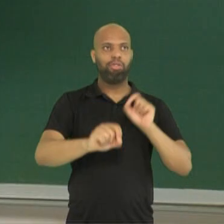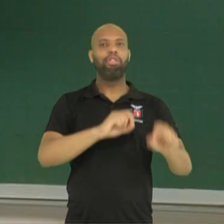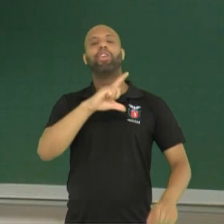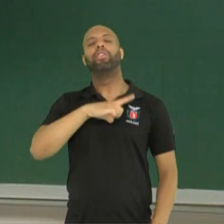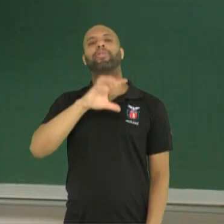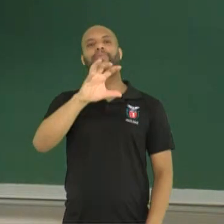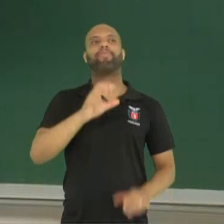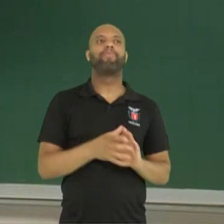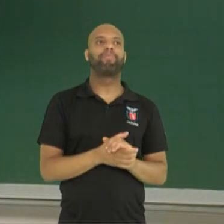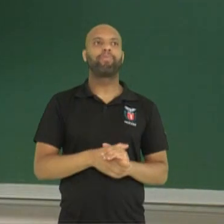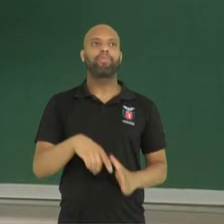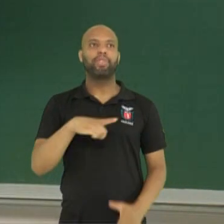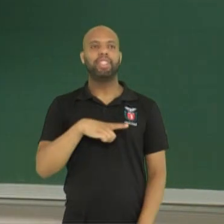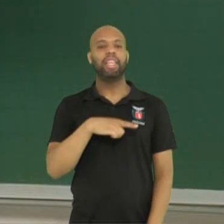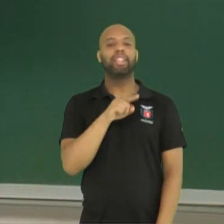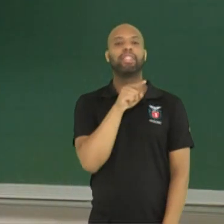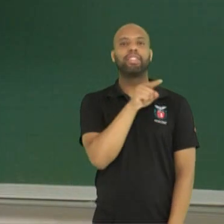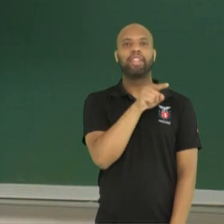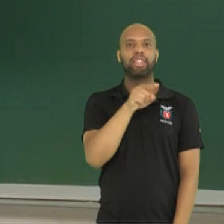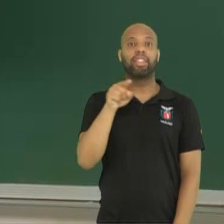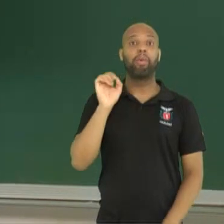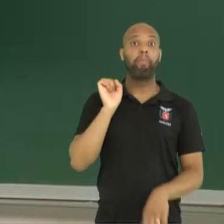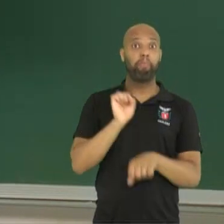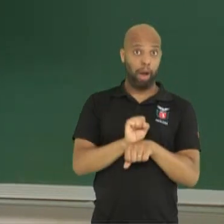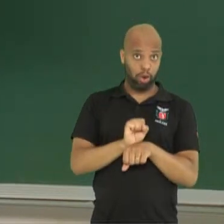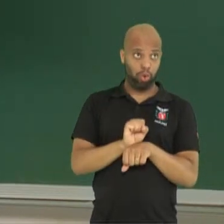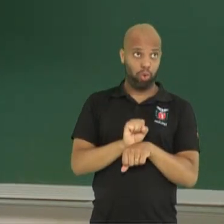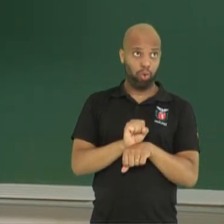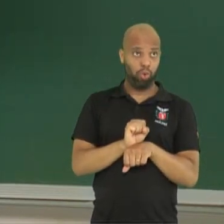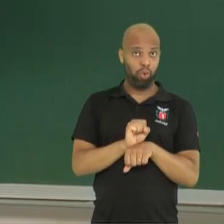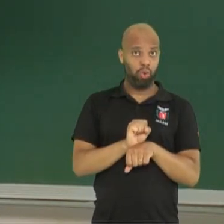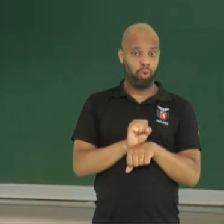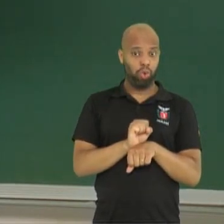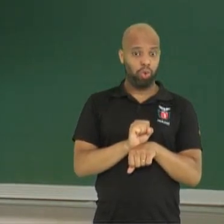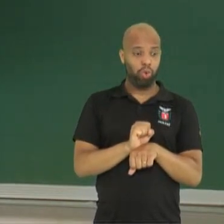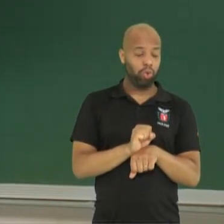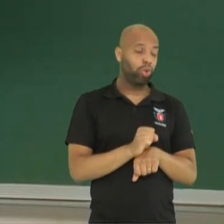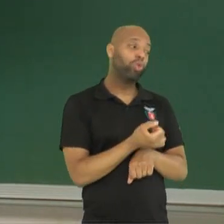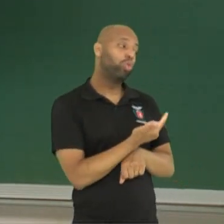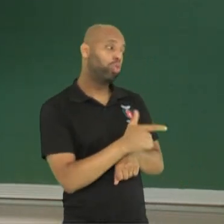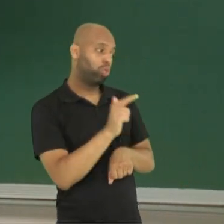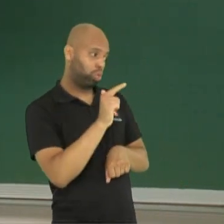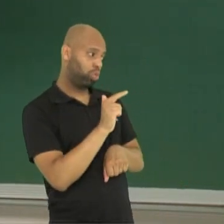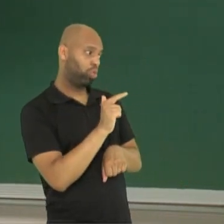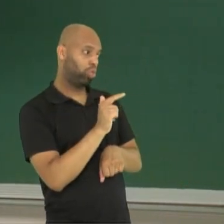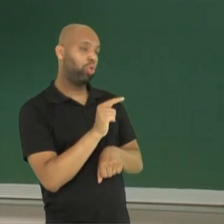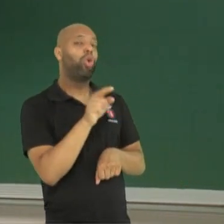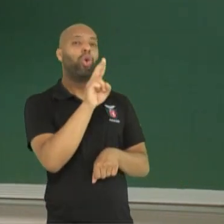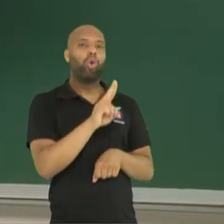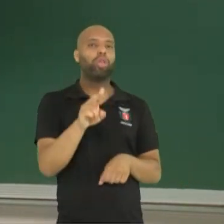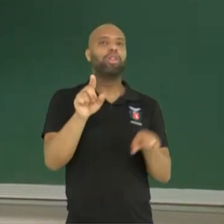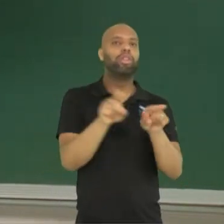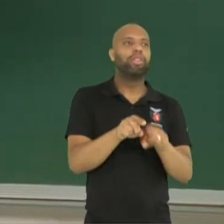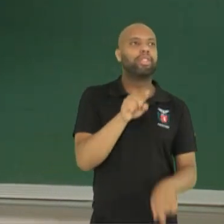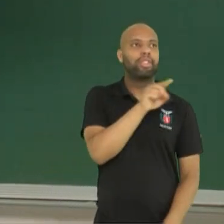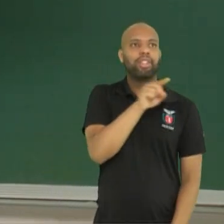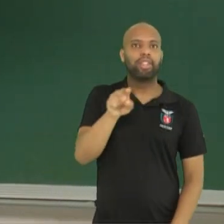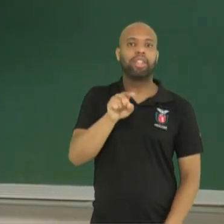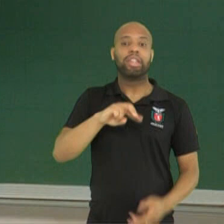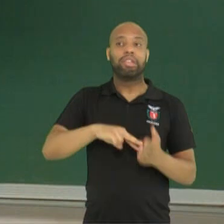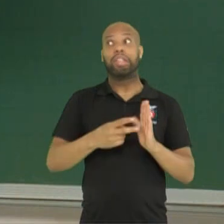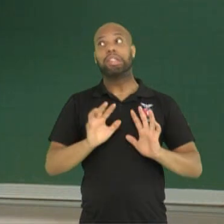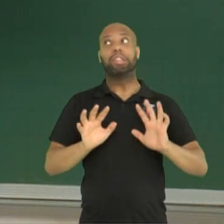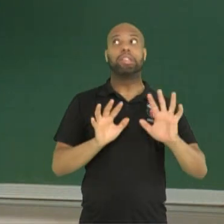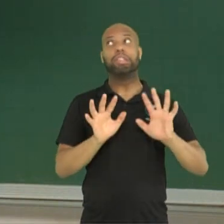tivemos hesitação, pessoal. Reparem aqui, dos outros, aí nós usamos também a reticência, né, para hesitar alguma